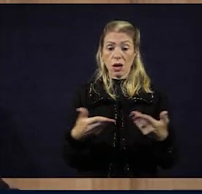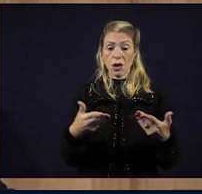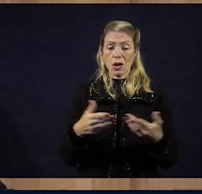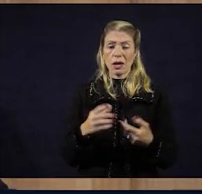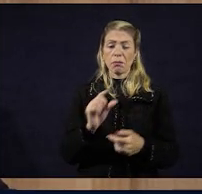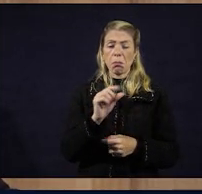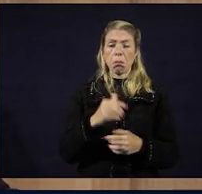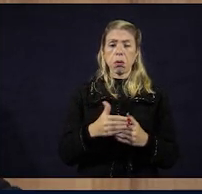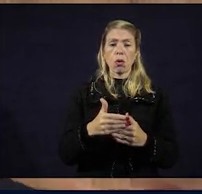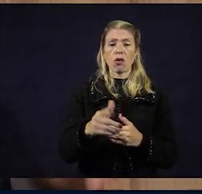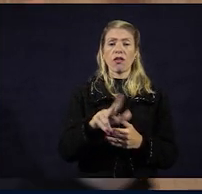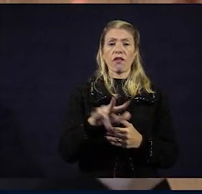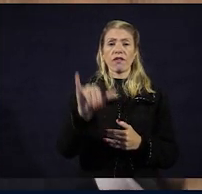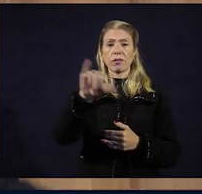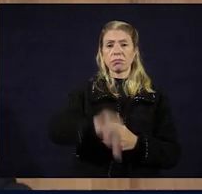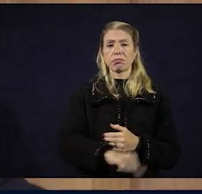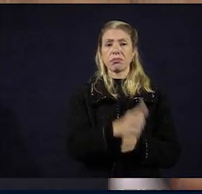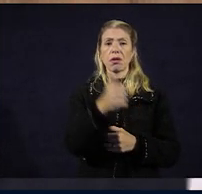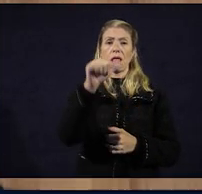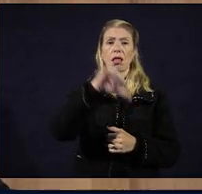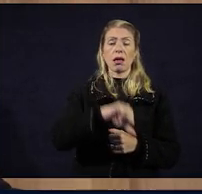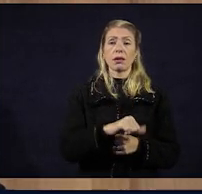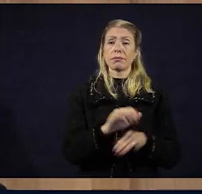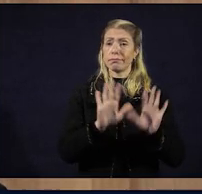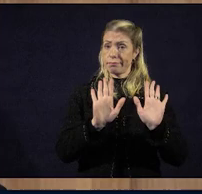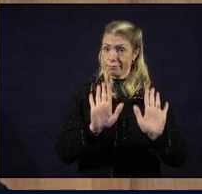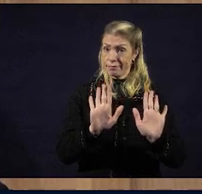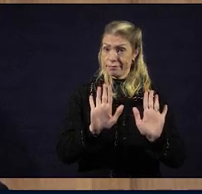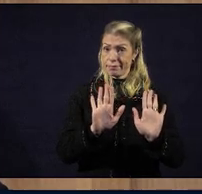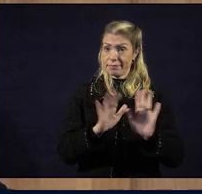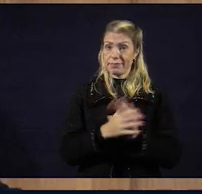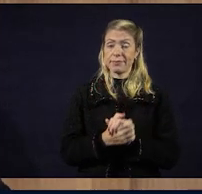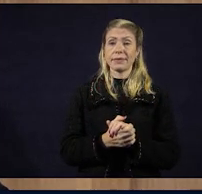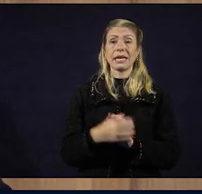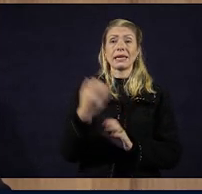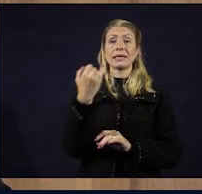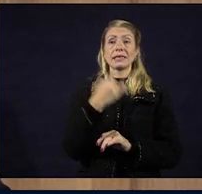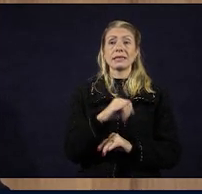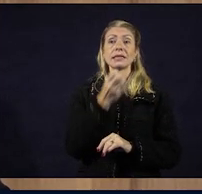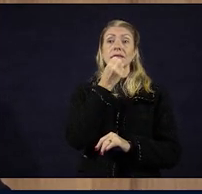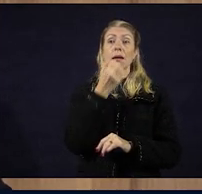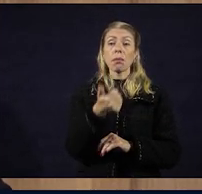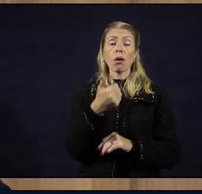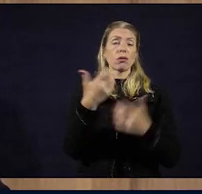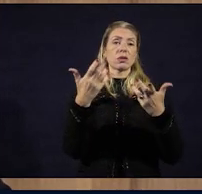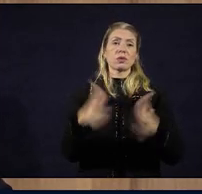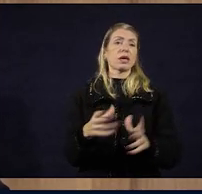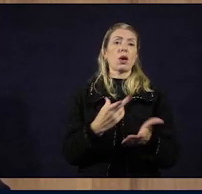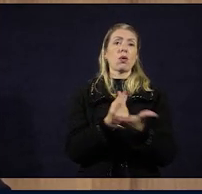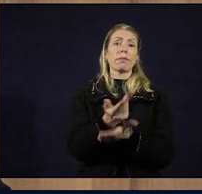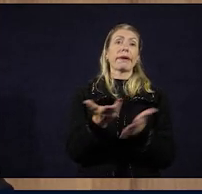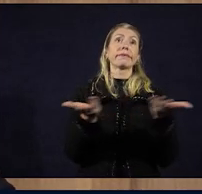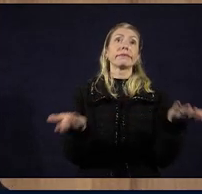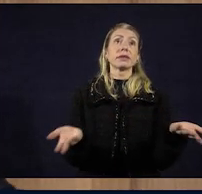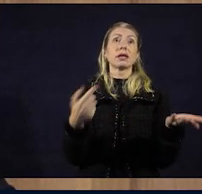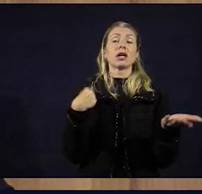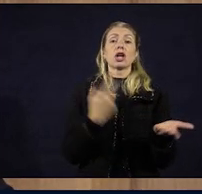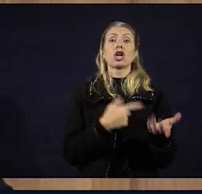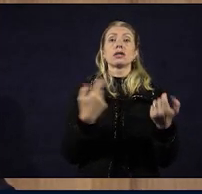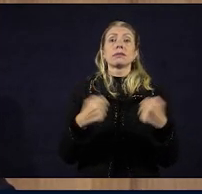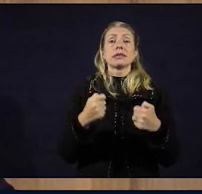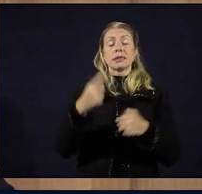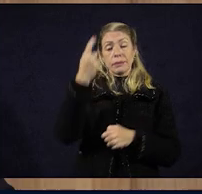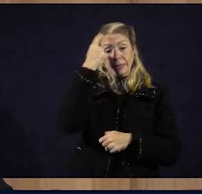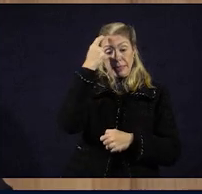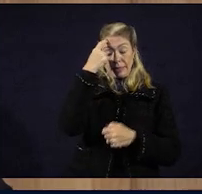então é sempre aquela briga e quando não tá bom o cara também não quer comprar então a gente tem que ter o quê tem que ter uma